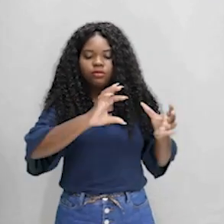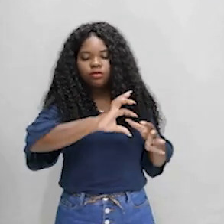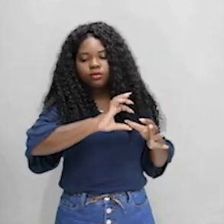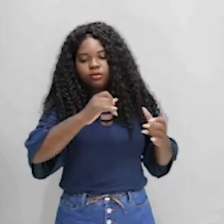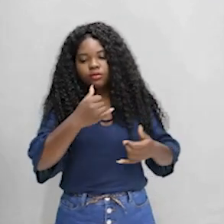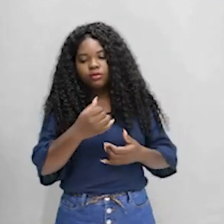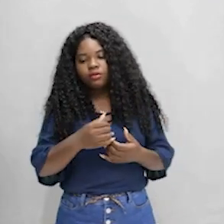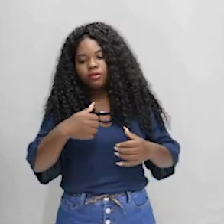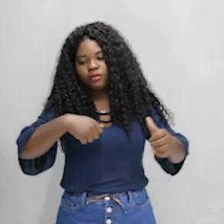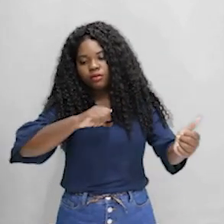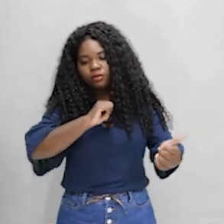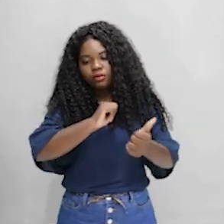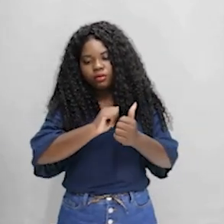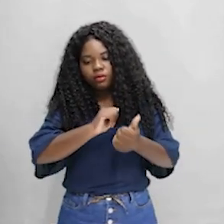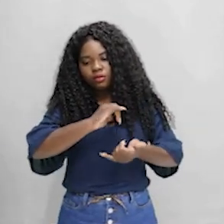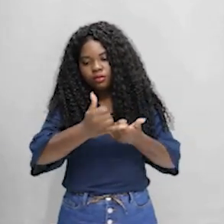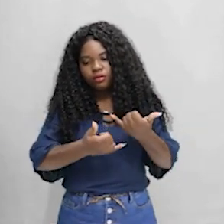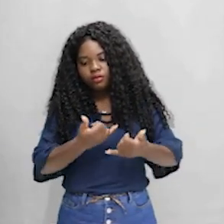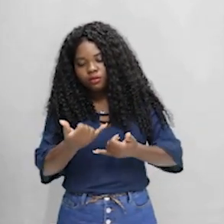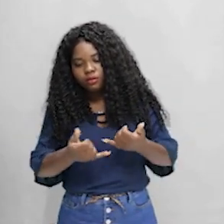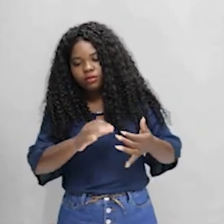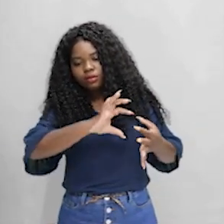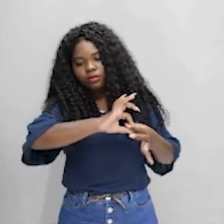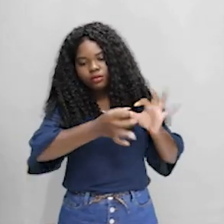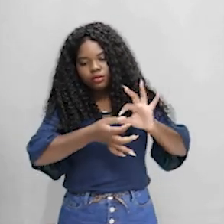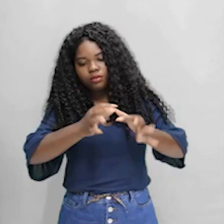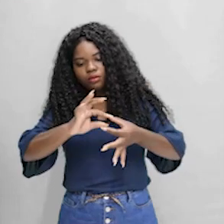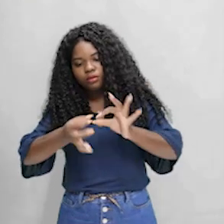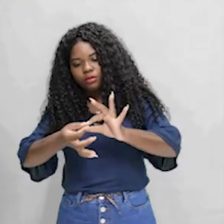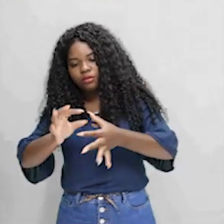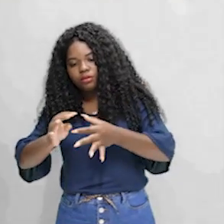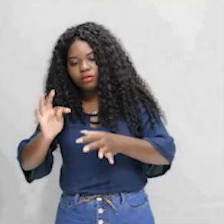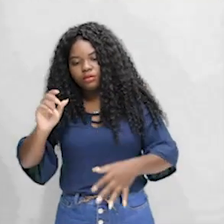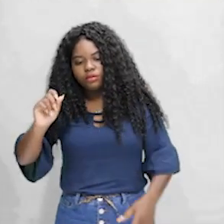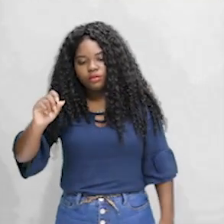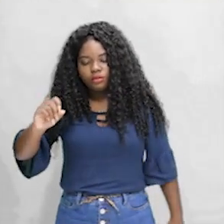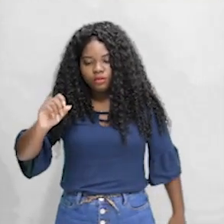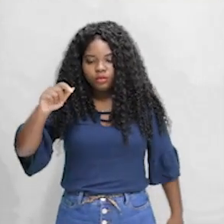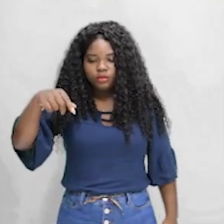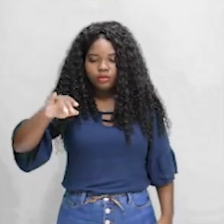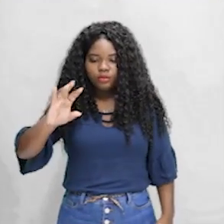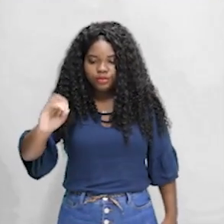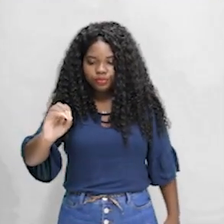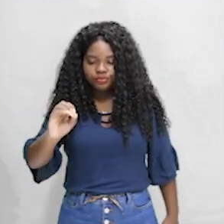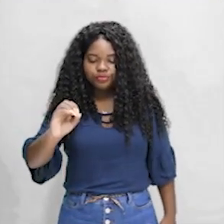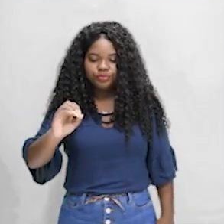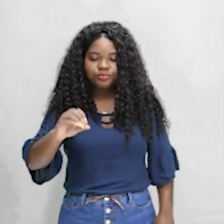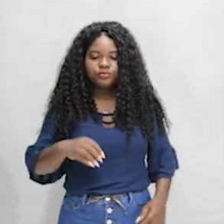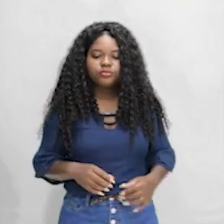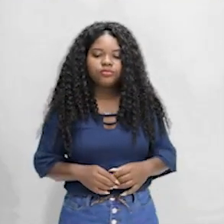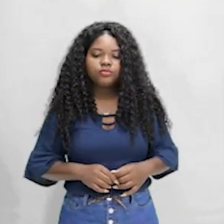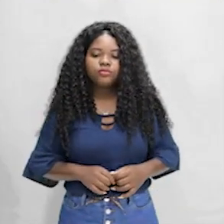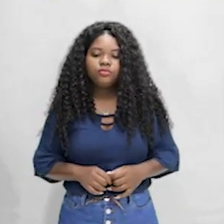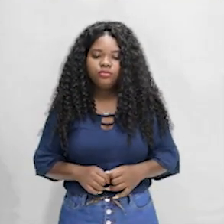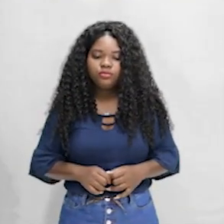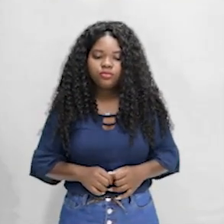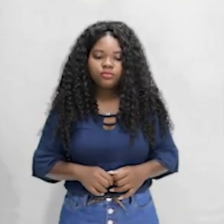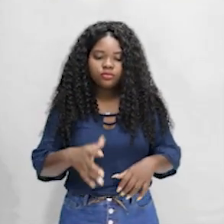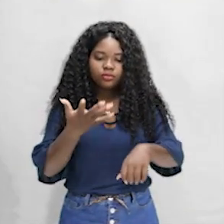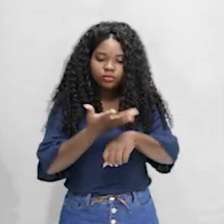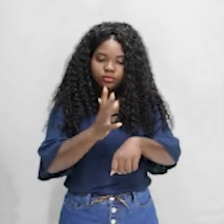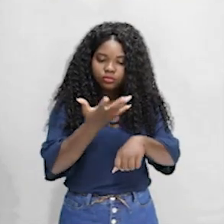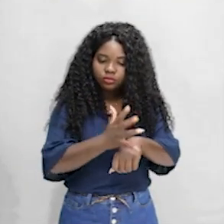Tóquio. Que uma das questões que faz com que um esporte seja olímpico, às vezes, é aquele esporte ele ser muito praticado no país